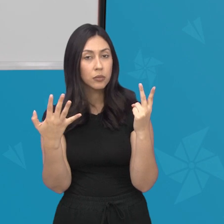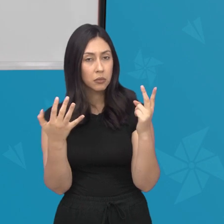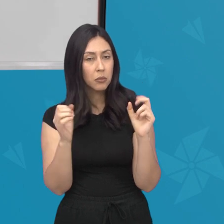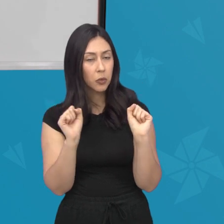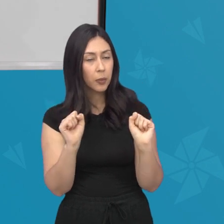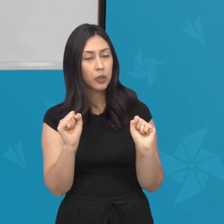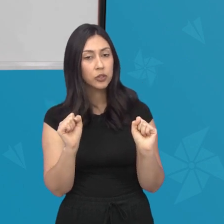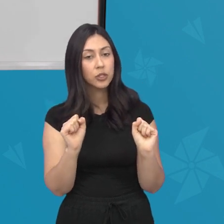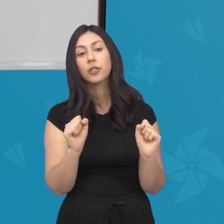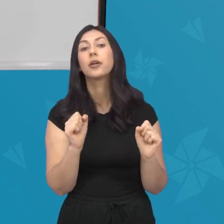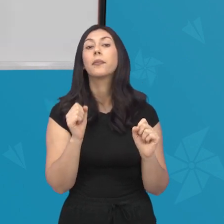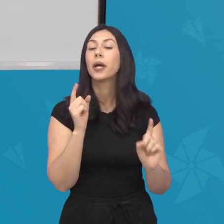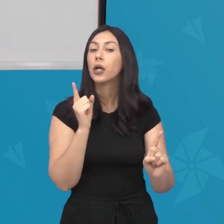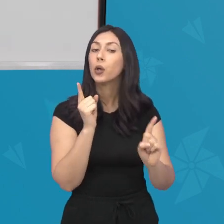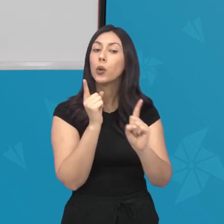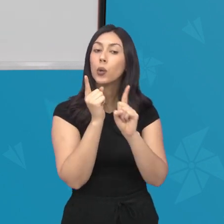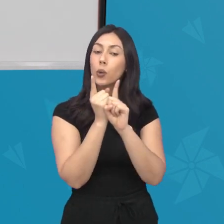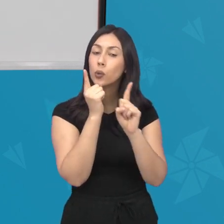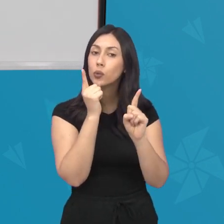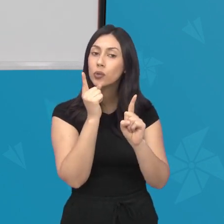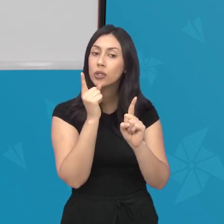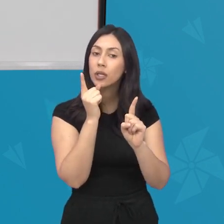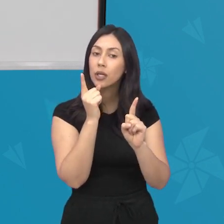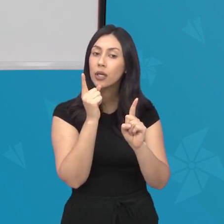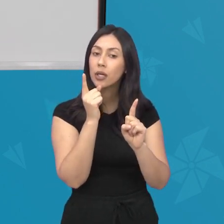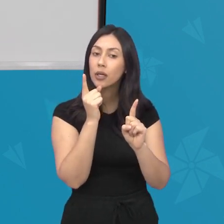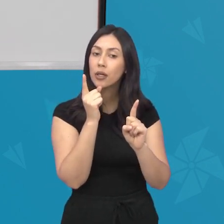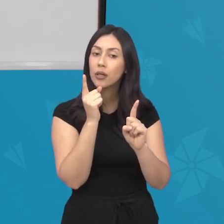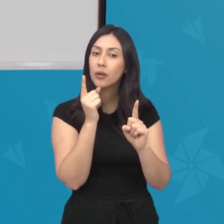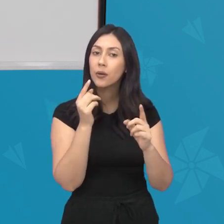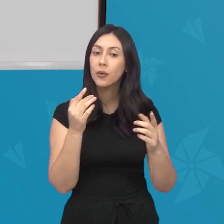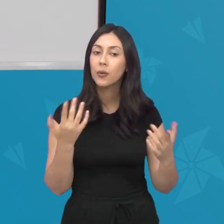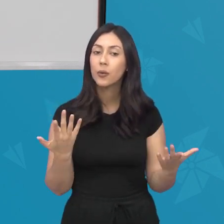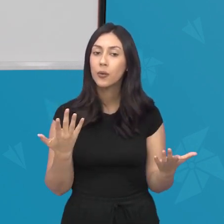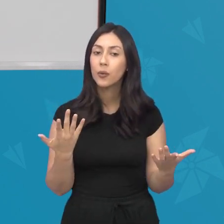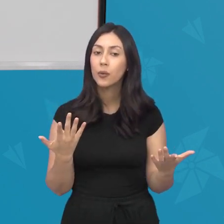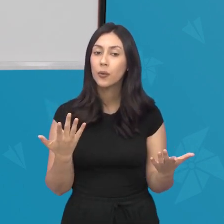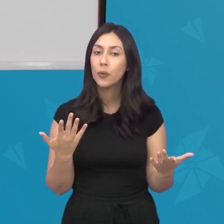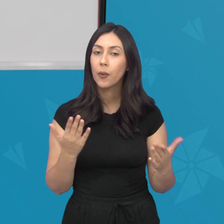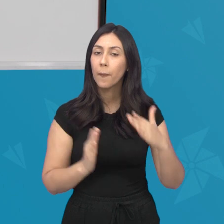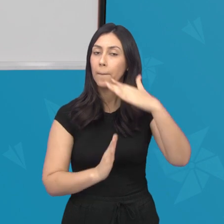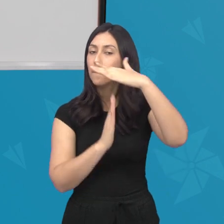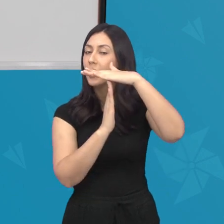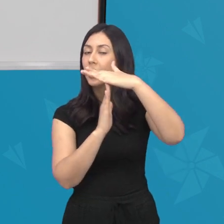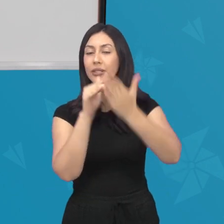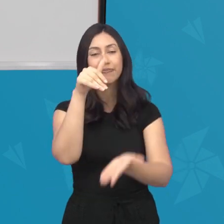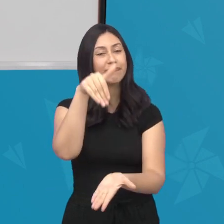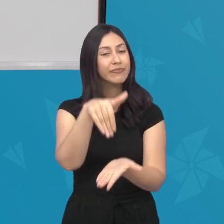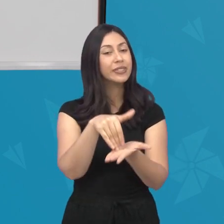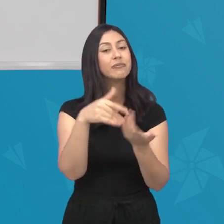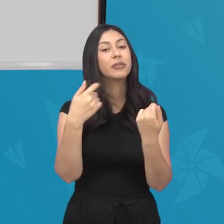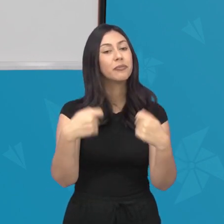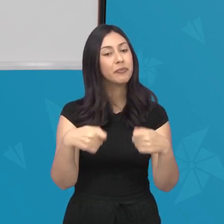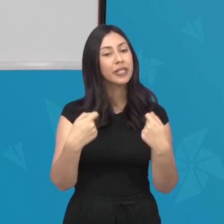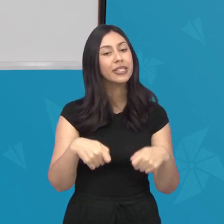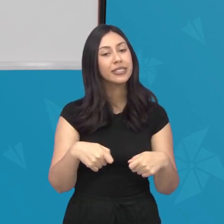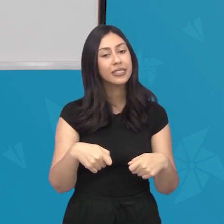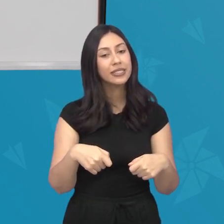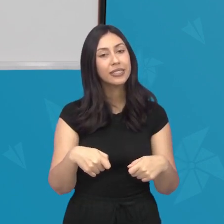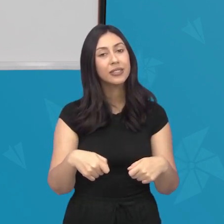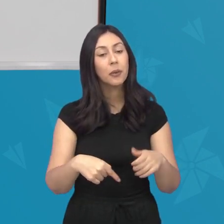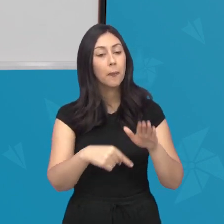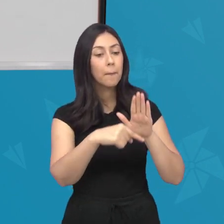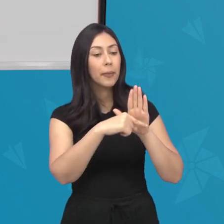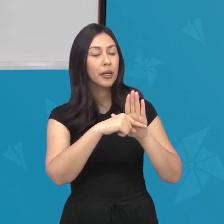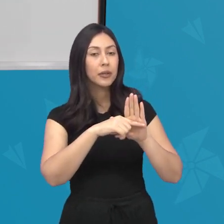Vamos fazer por Bhaskara, porque para achar o ponto de máximo ou mínimo, a gente vai precisar do menos b